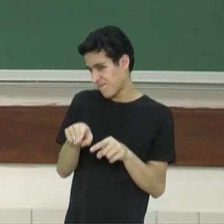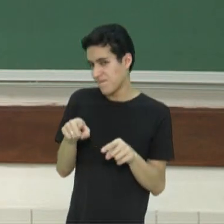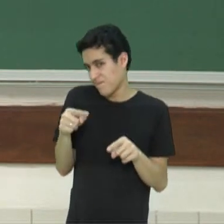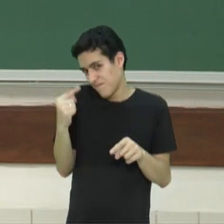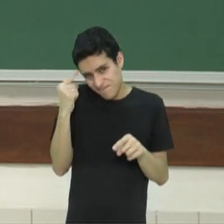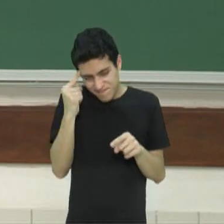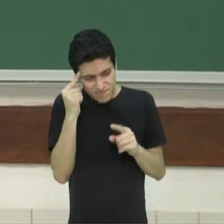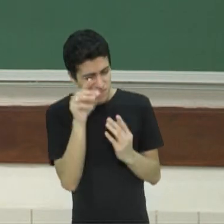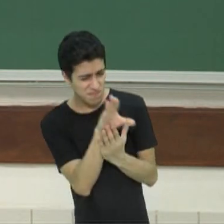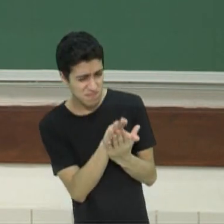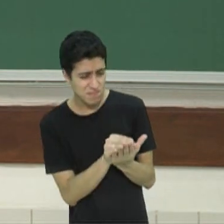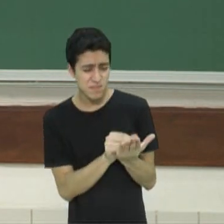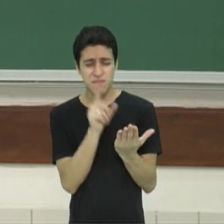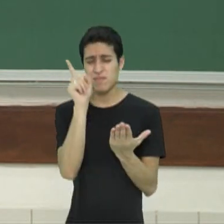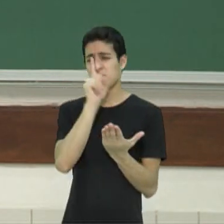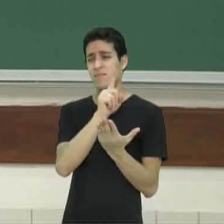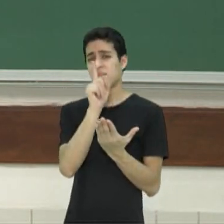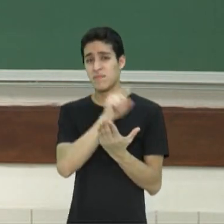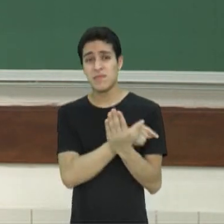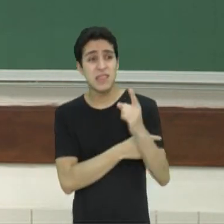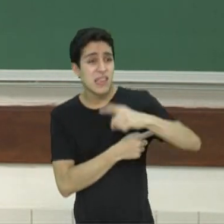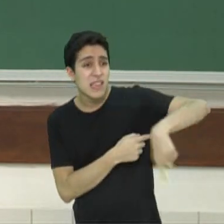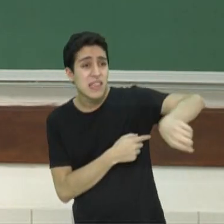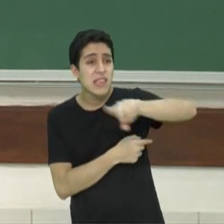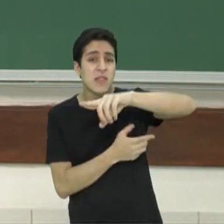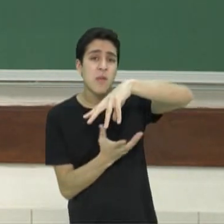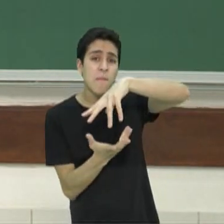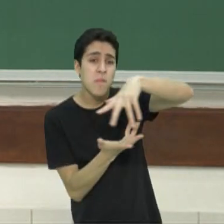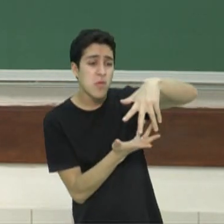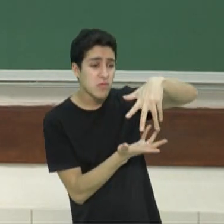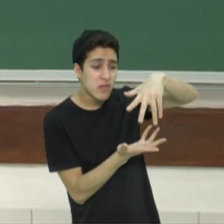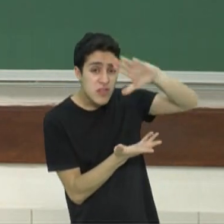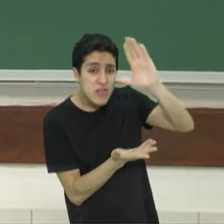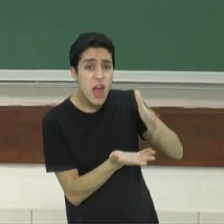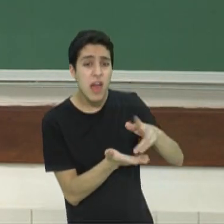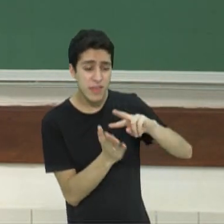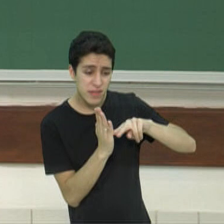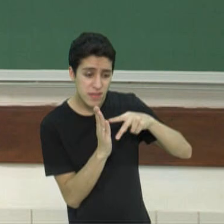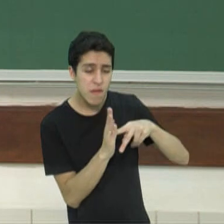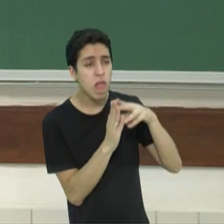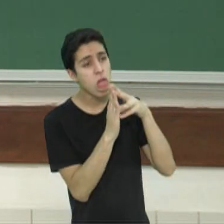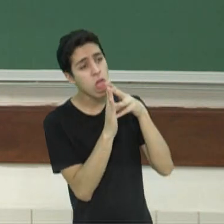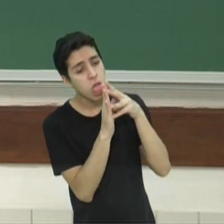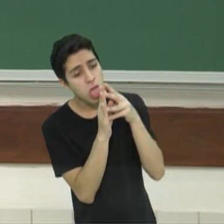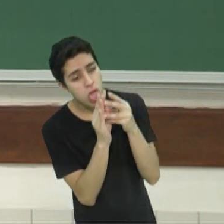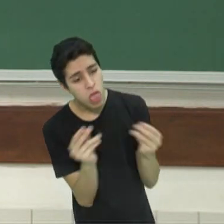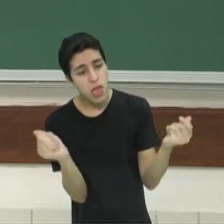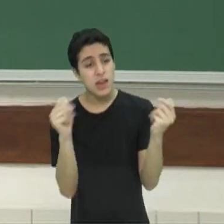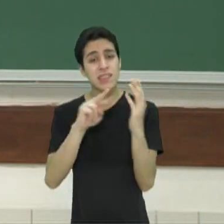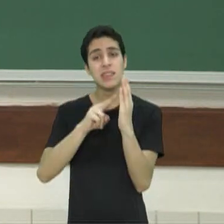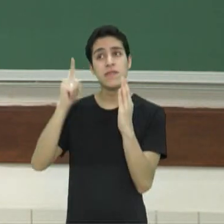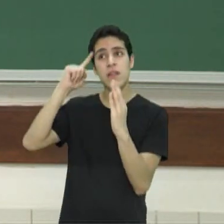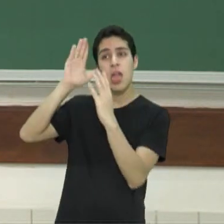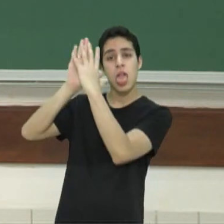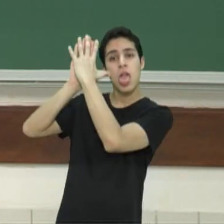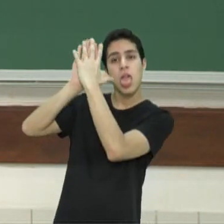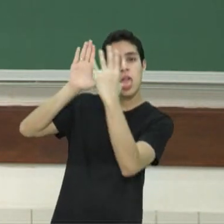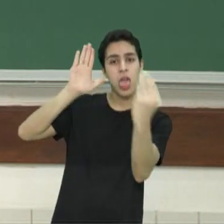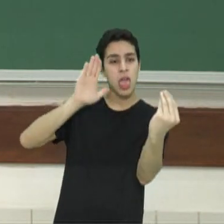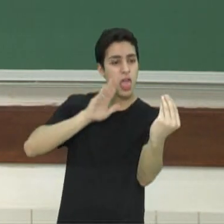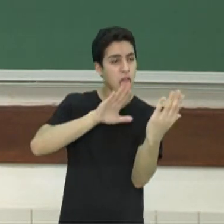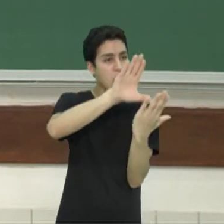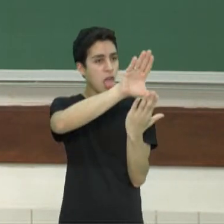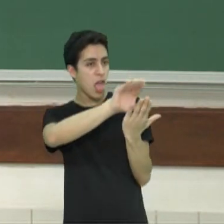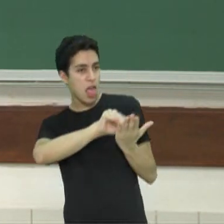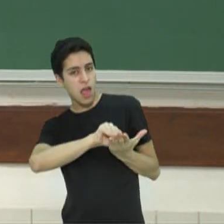está fazendo uma cópia imperfeita do mundo sensível, que já é uma cópia do mundo das ideias. Então a arte para Platão,